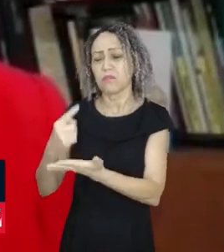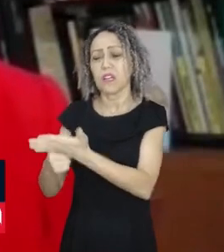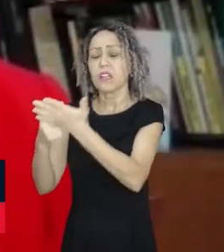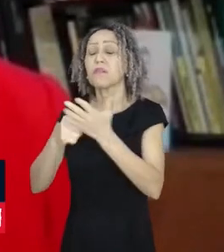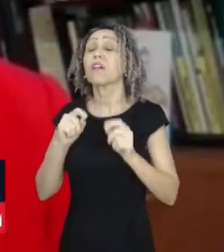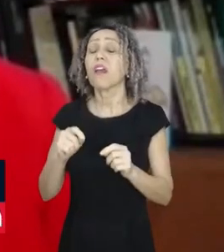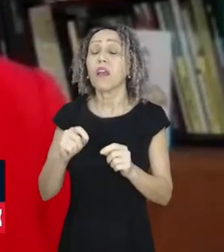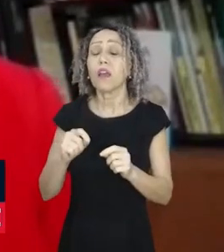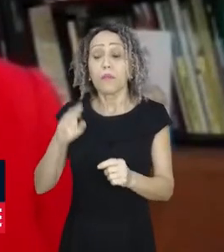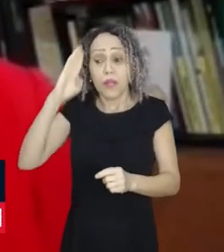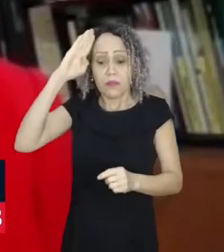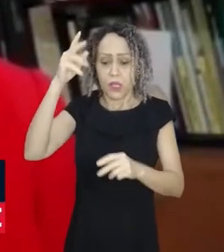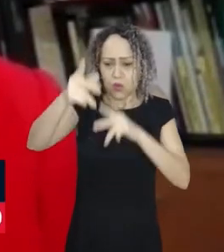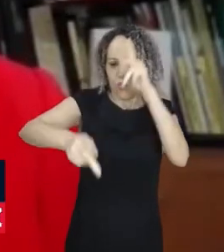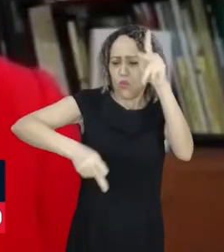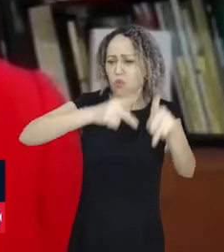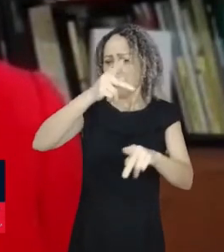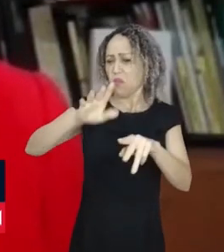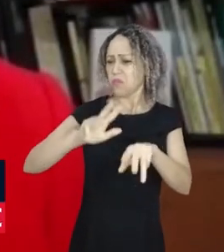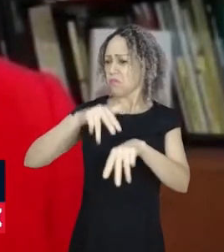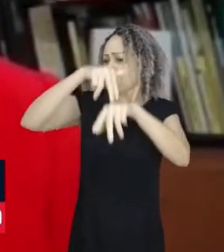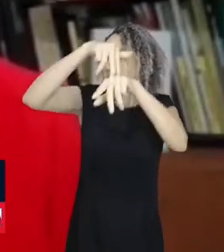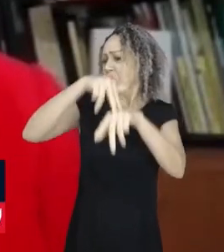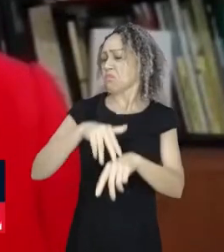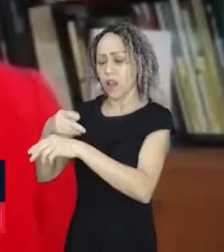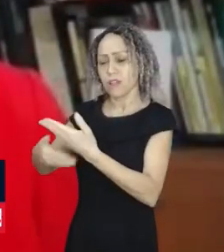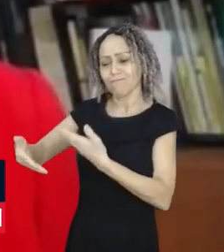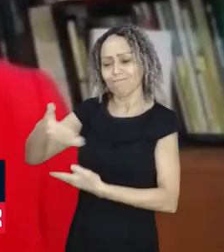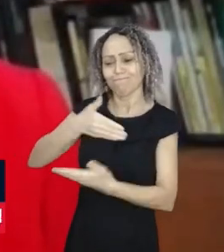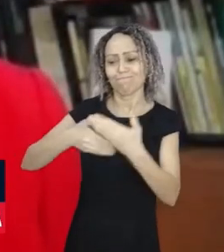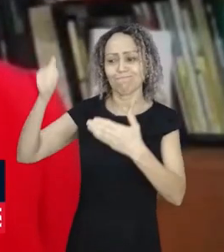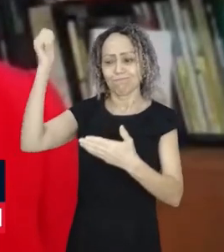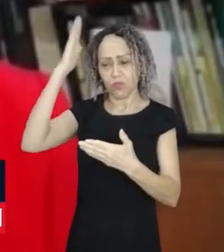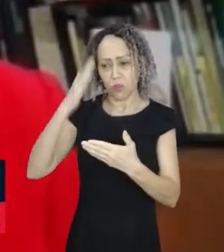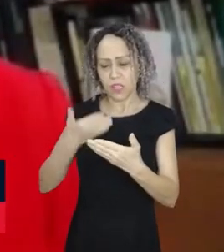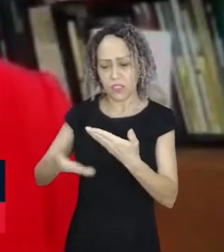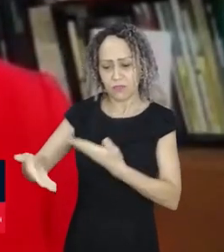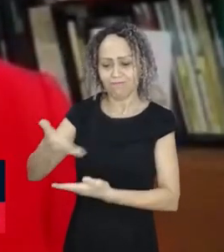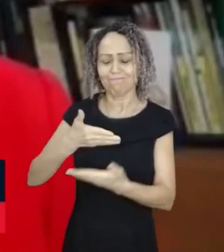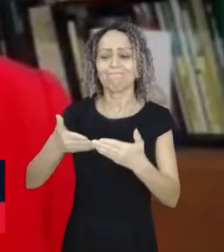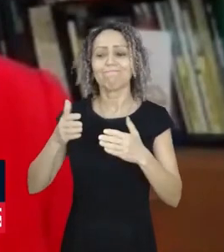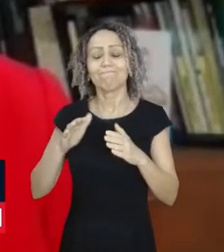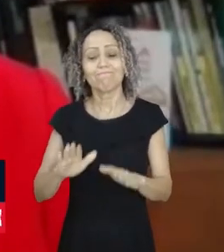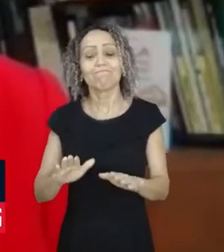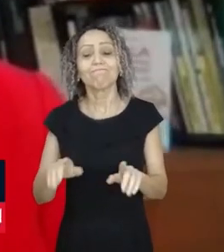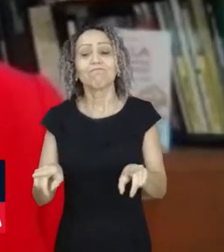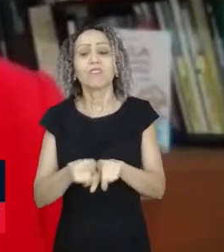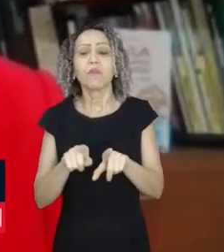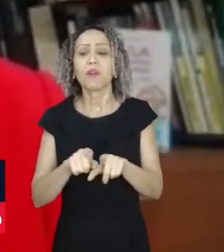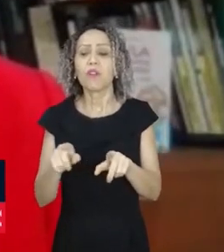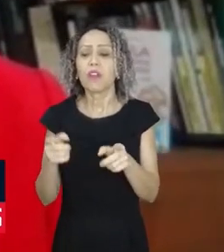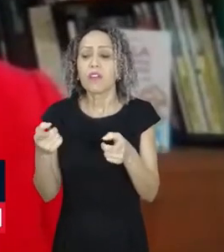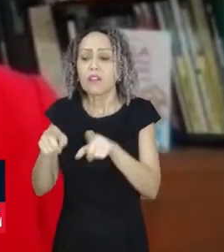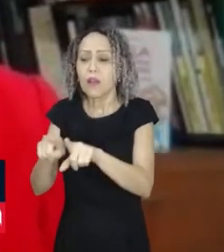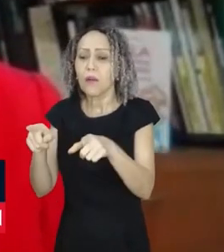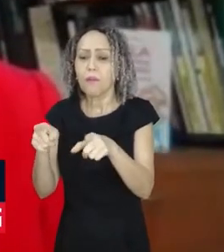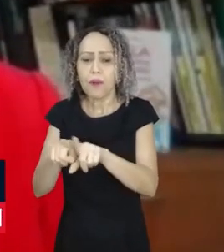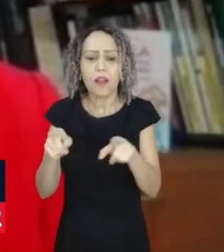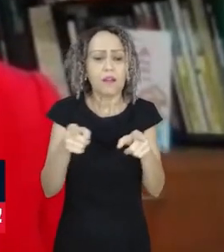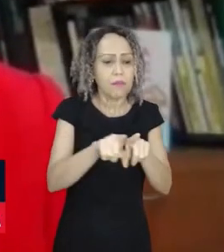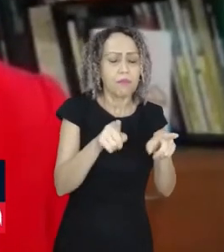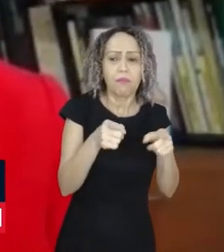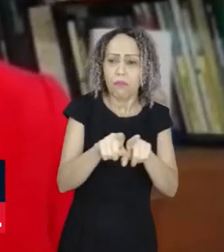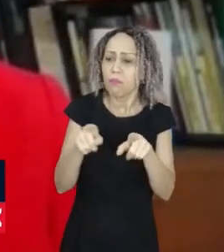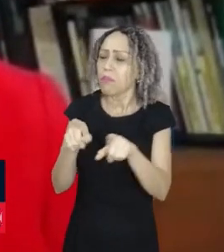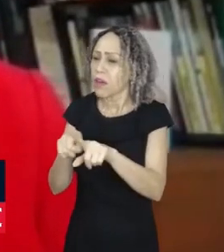em primeiro lugar, do ponto de vista do desenvolvimento. E, além disso, também estabelecer parcerias, como nós estabelecemos